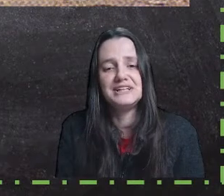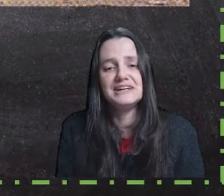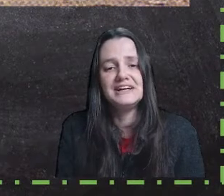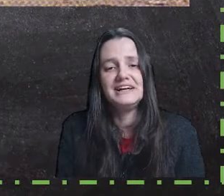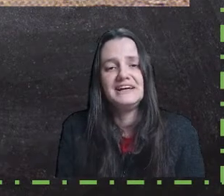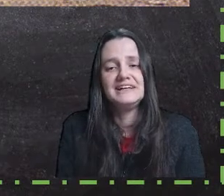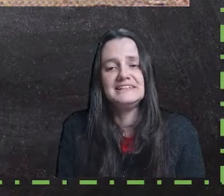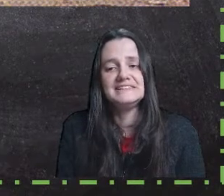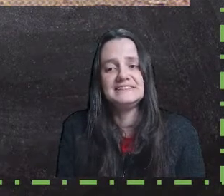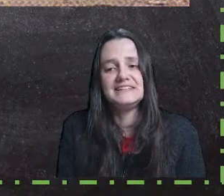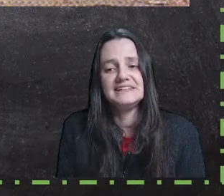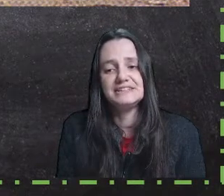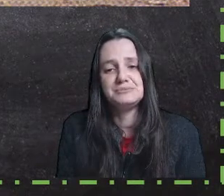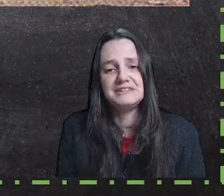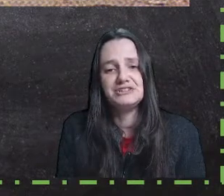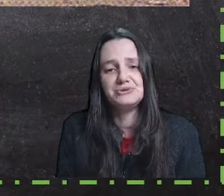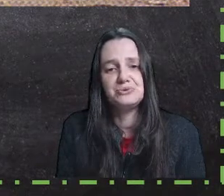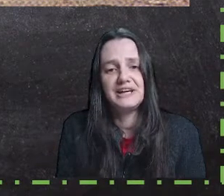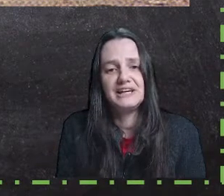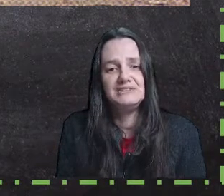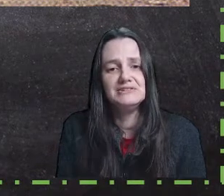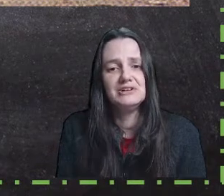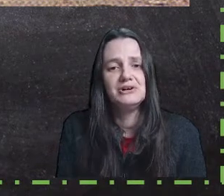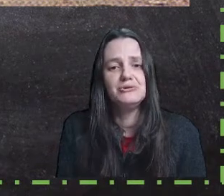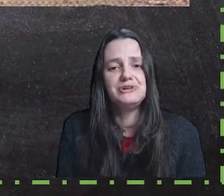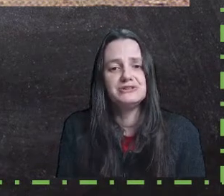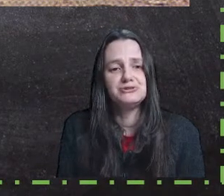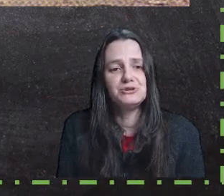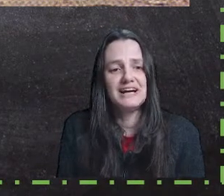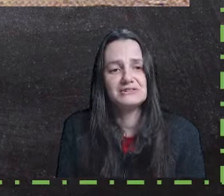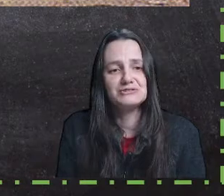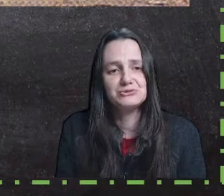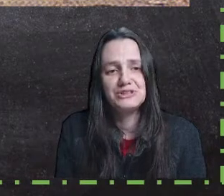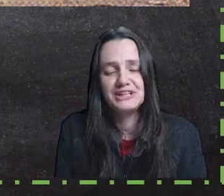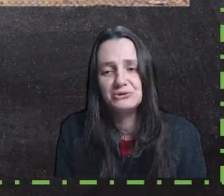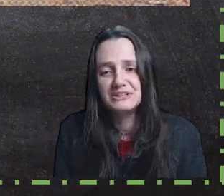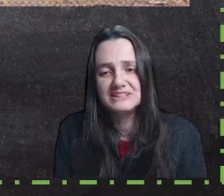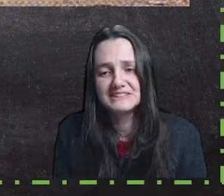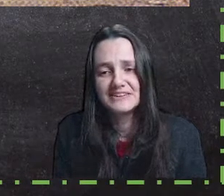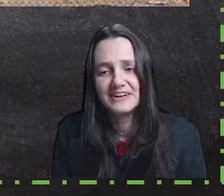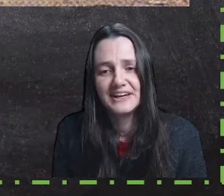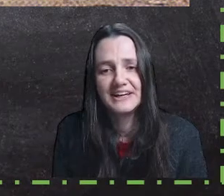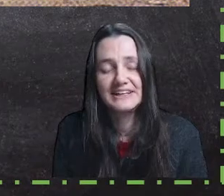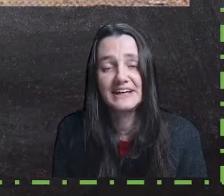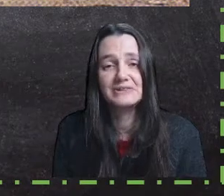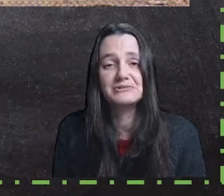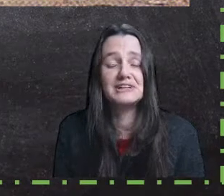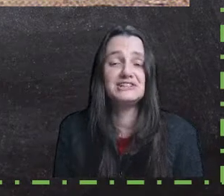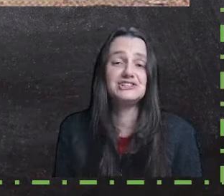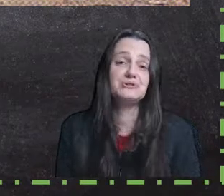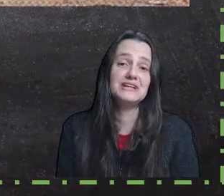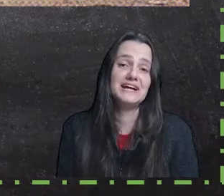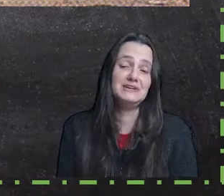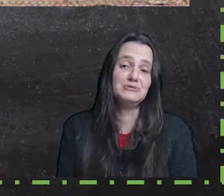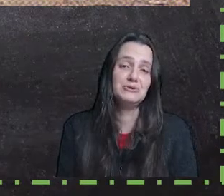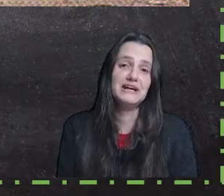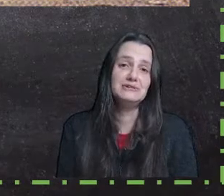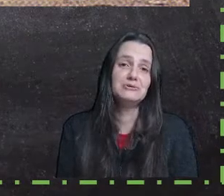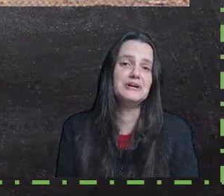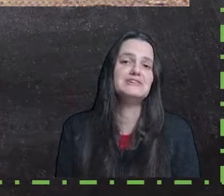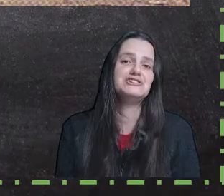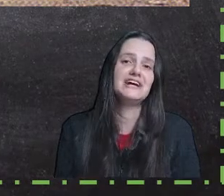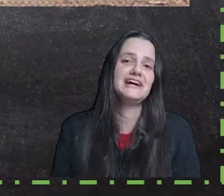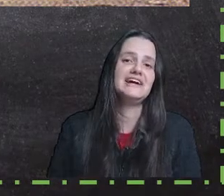não possuía essa espécie de coelho, Oryctolagus cuniculus, e aí quando ele chegou lá,